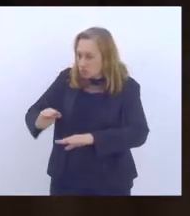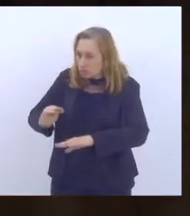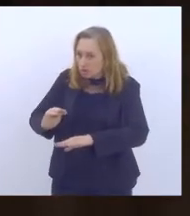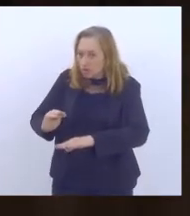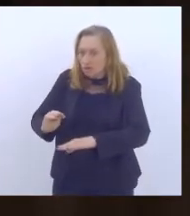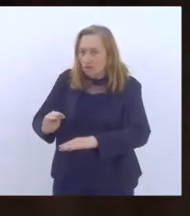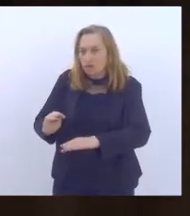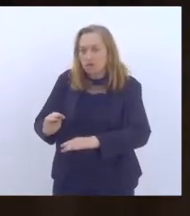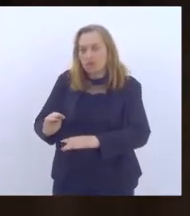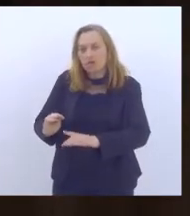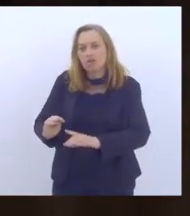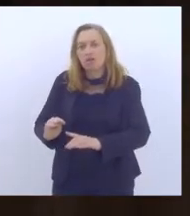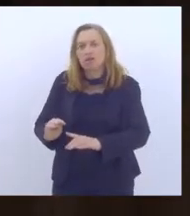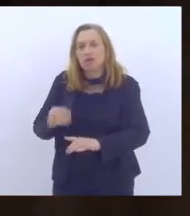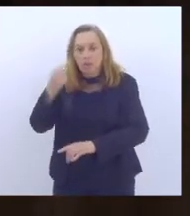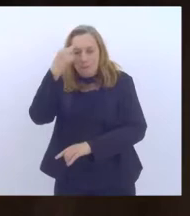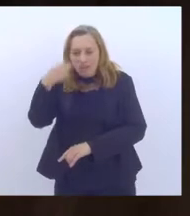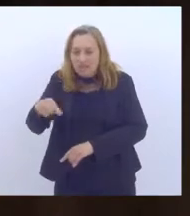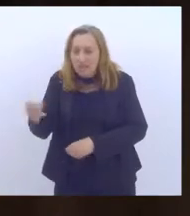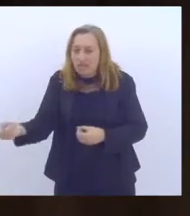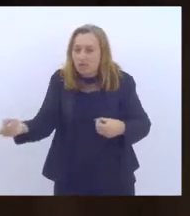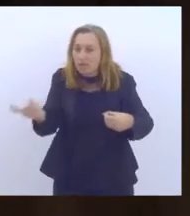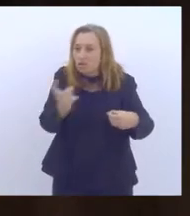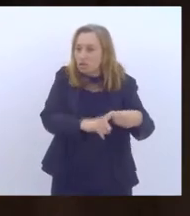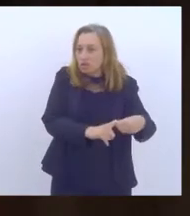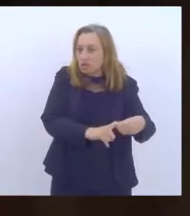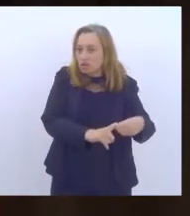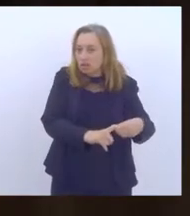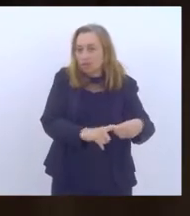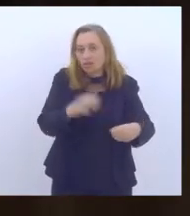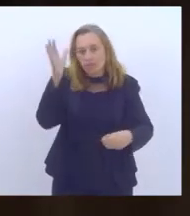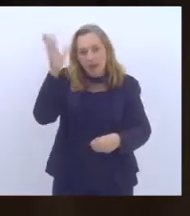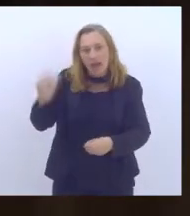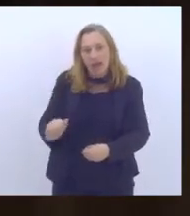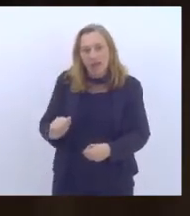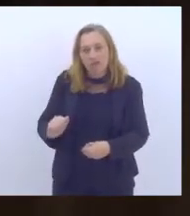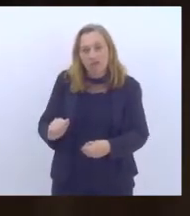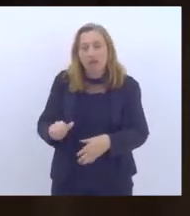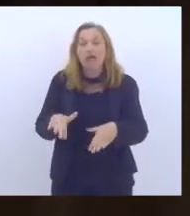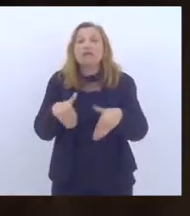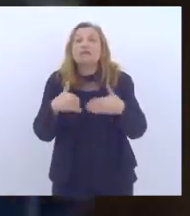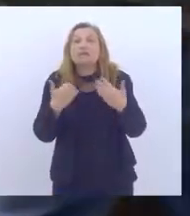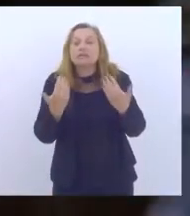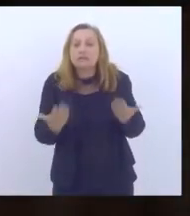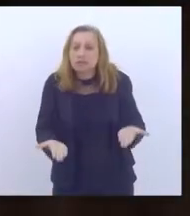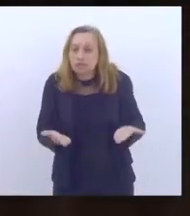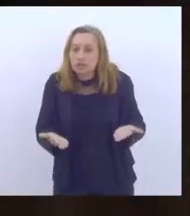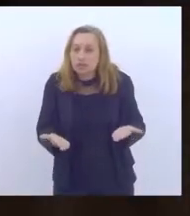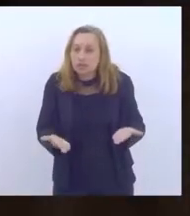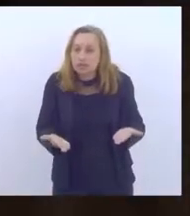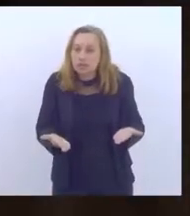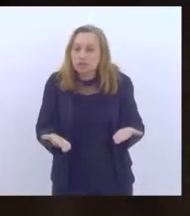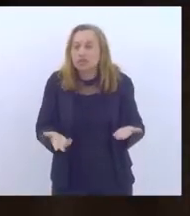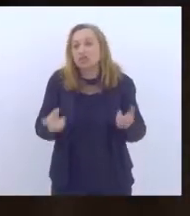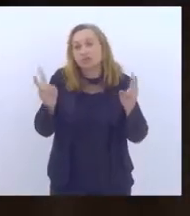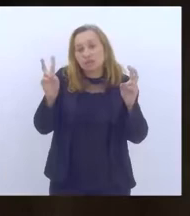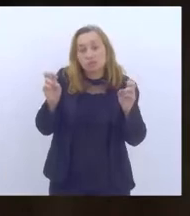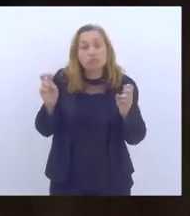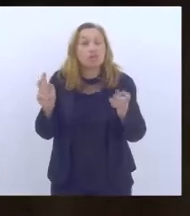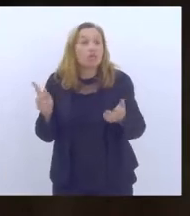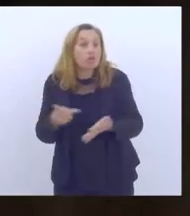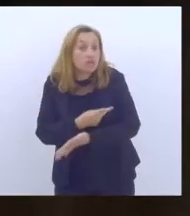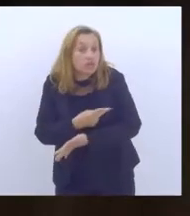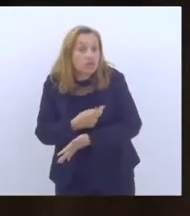racista mandava eles voltar para África então e essas re vítimas as suas vão